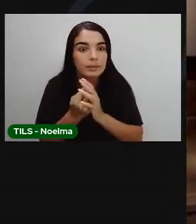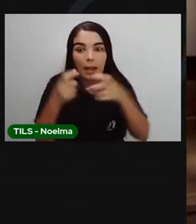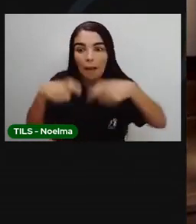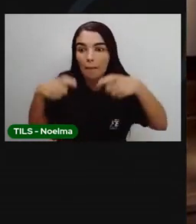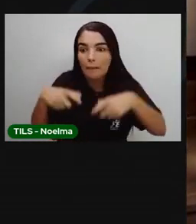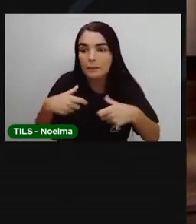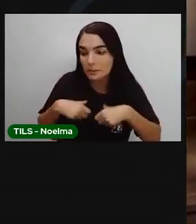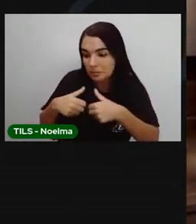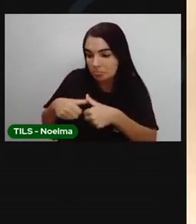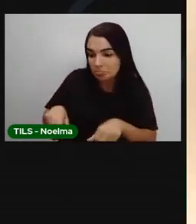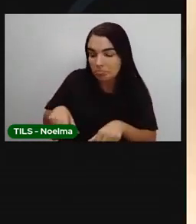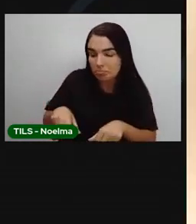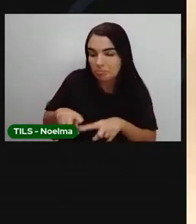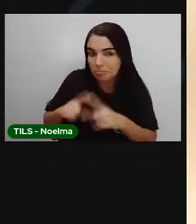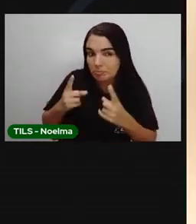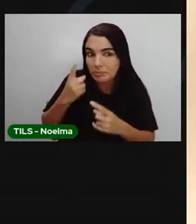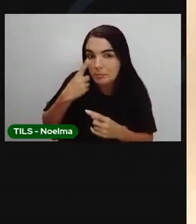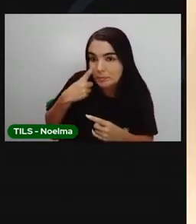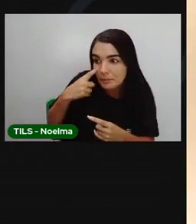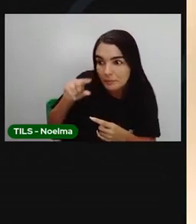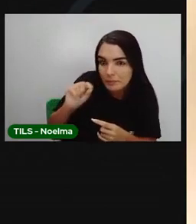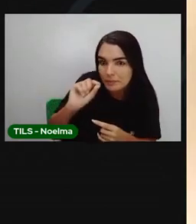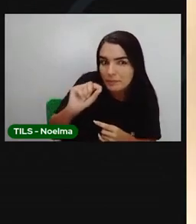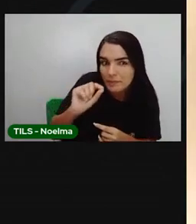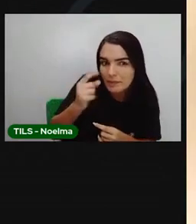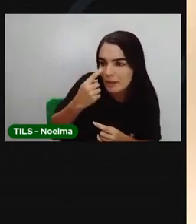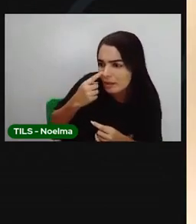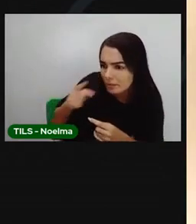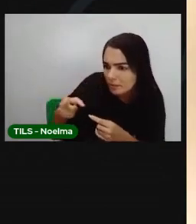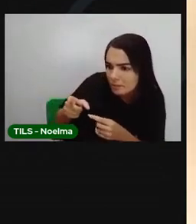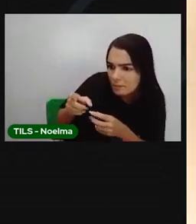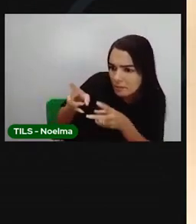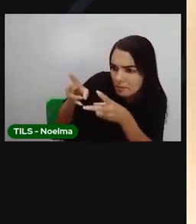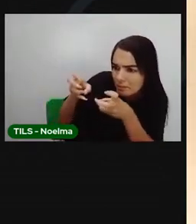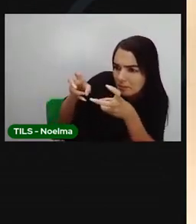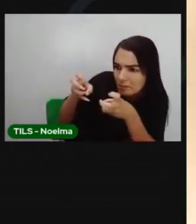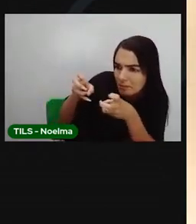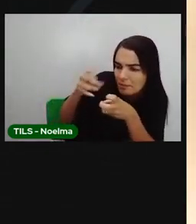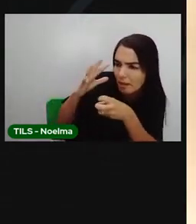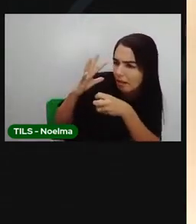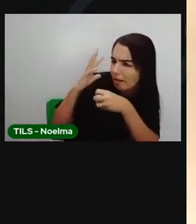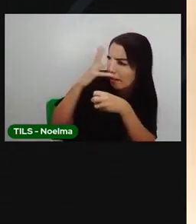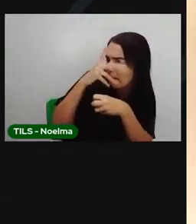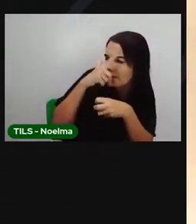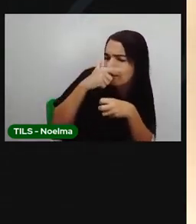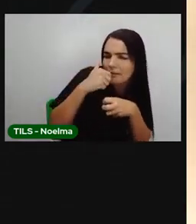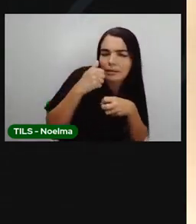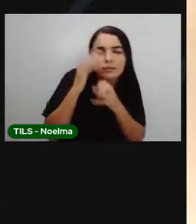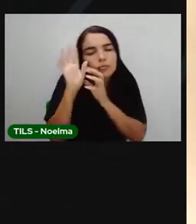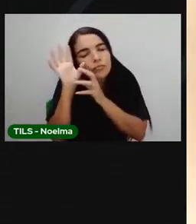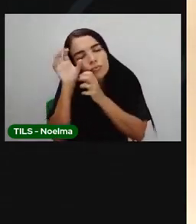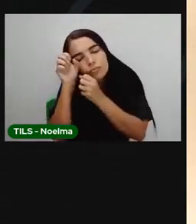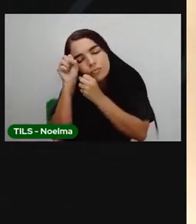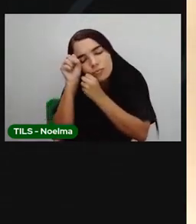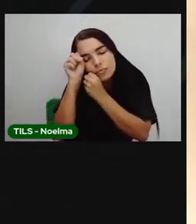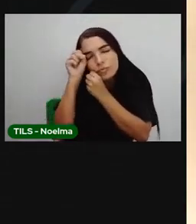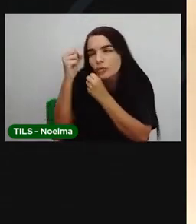seguida, notou no terreiro um certo animal de belo pelo que dormia sossegado ao sol.